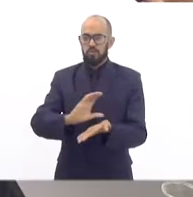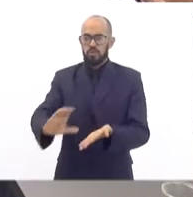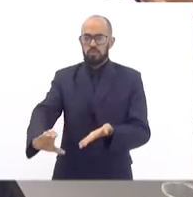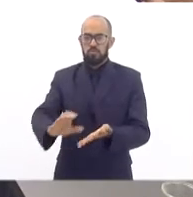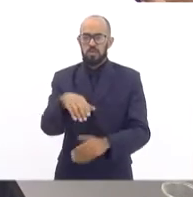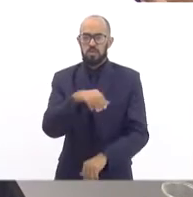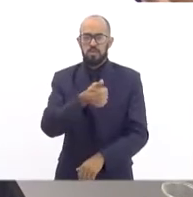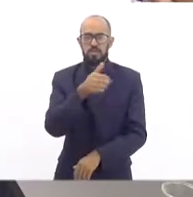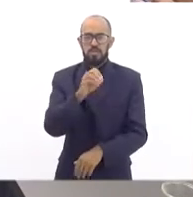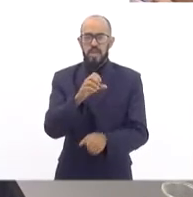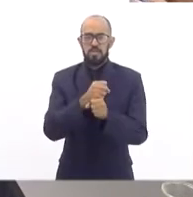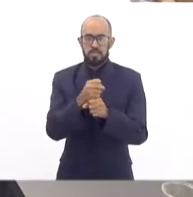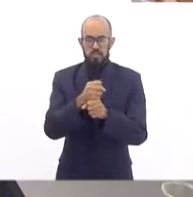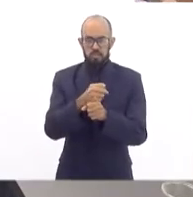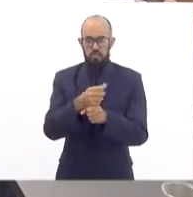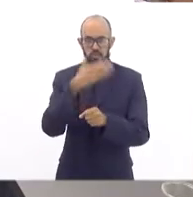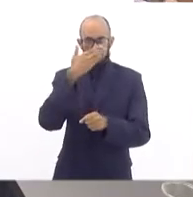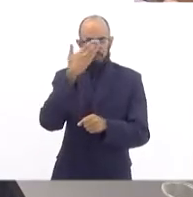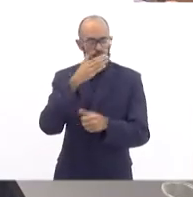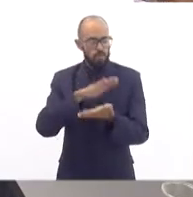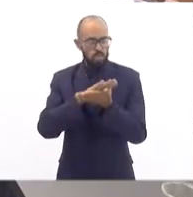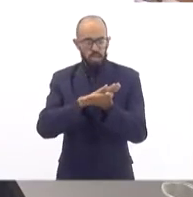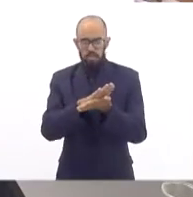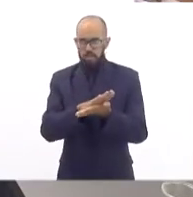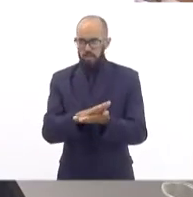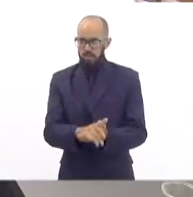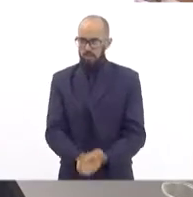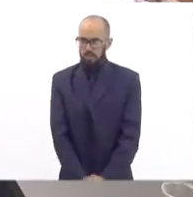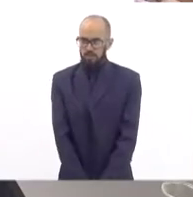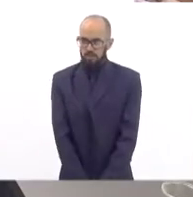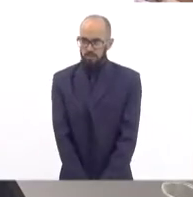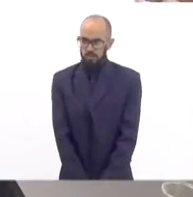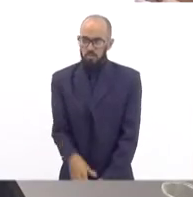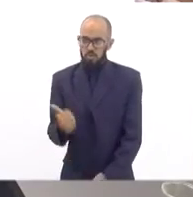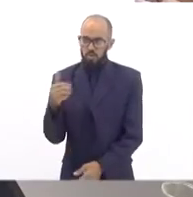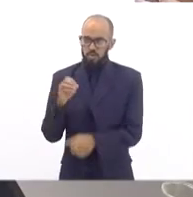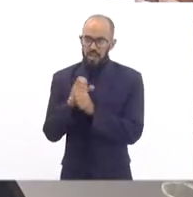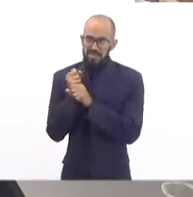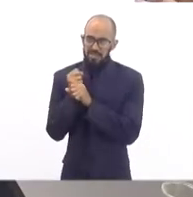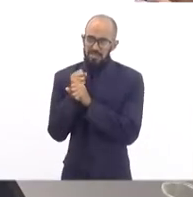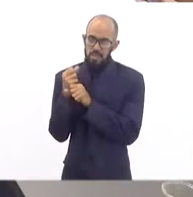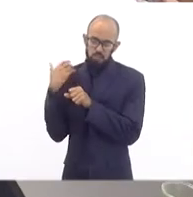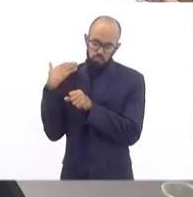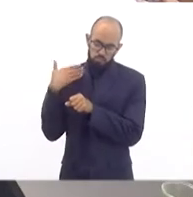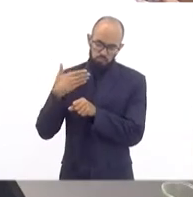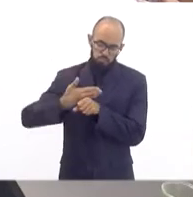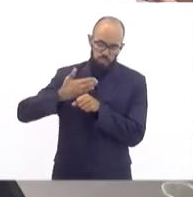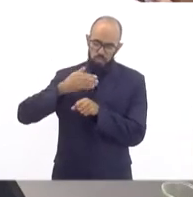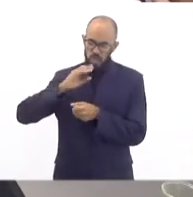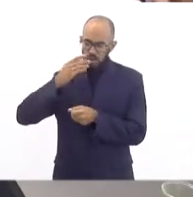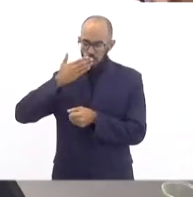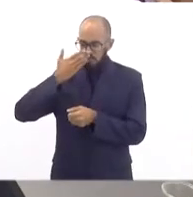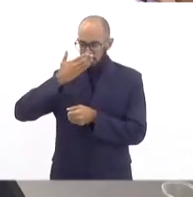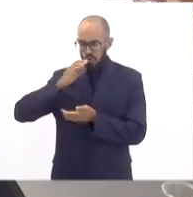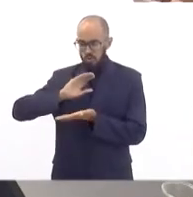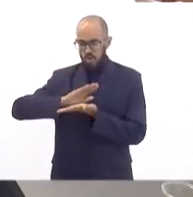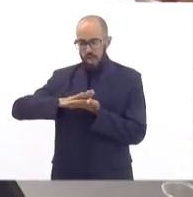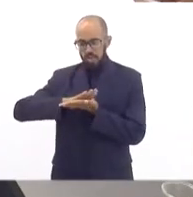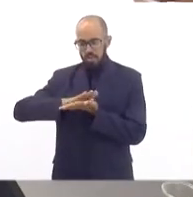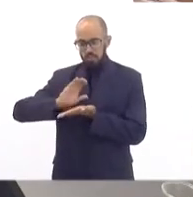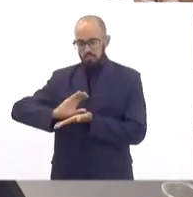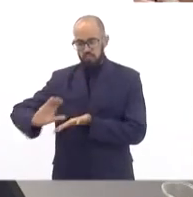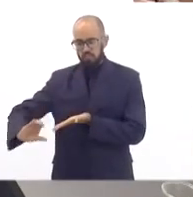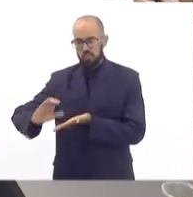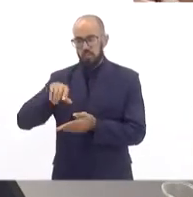vimos nada. A população pergunta isso. Durante os 10 anos, nós não vimos nada de investimento, nem por parte da